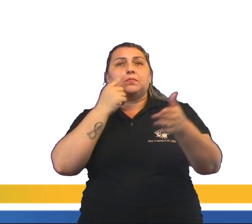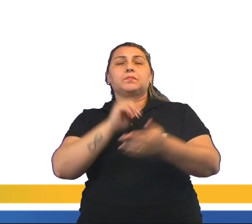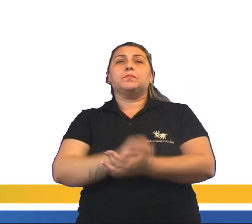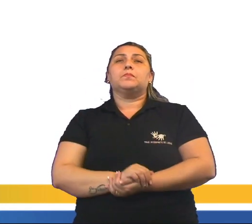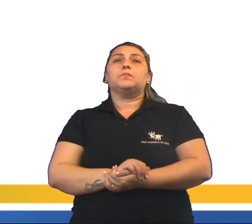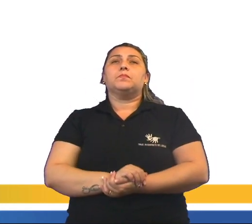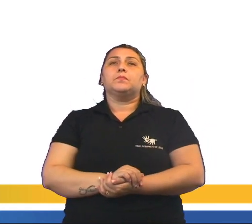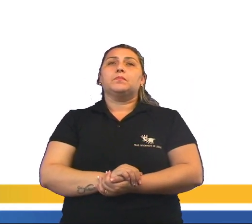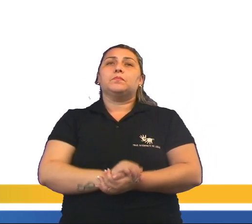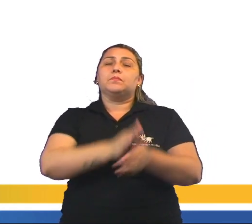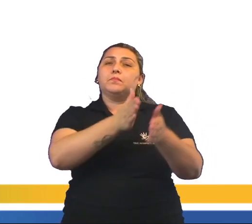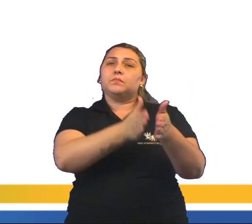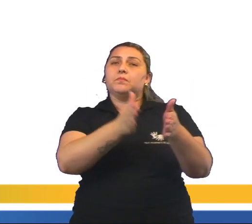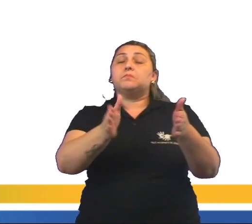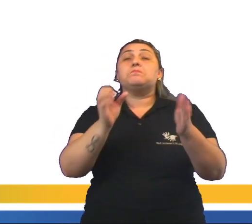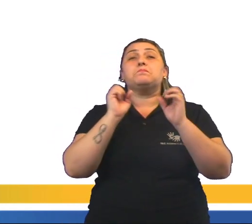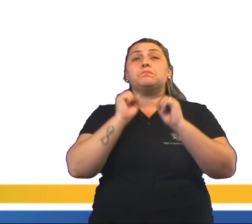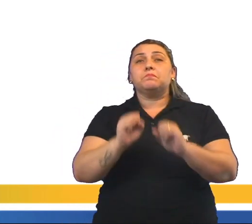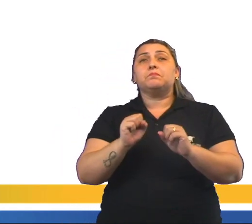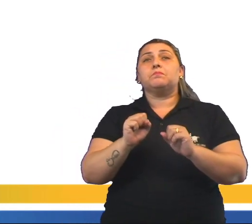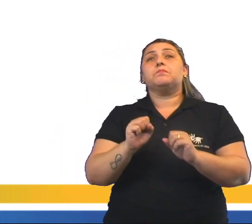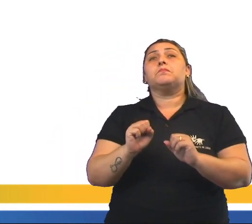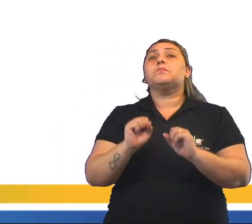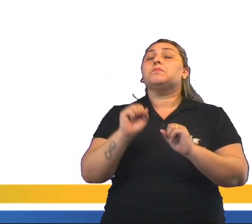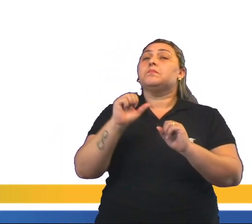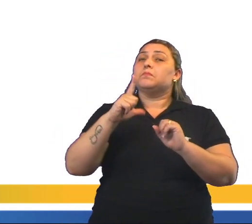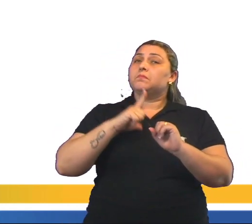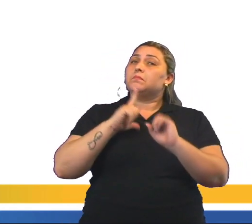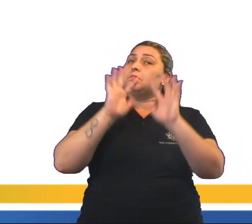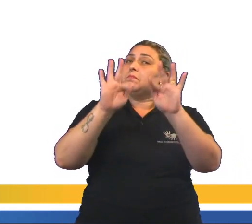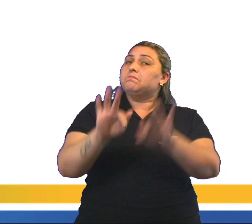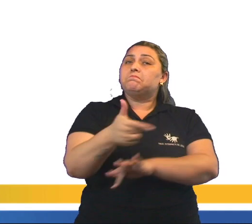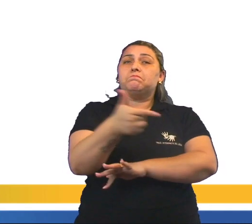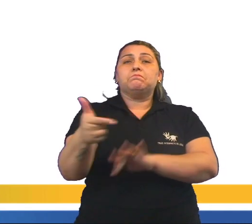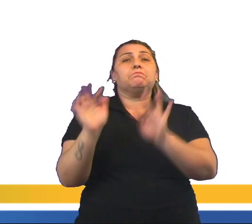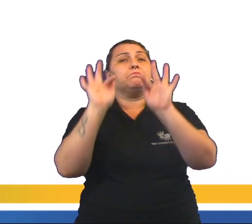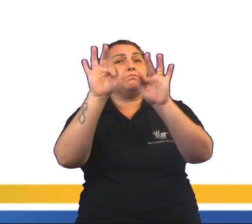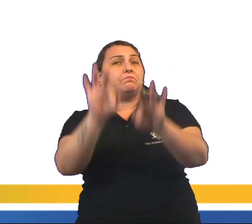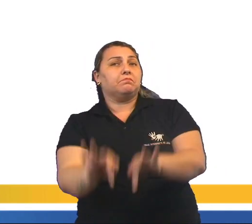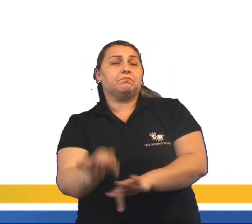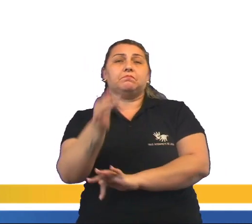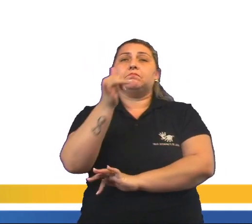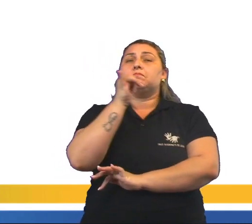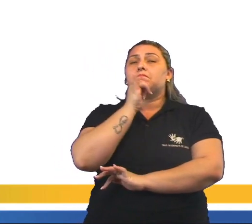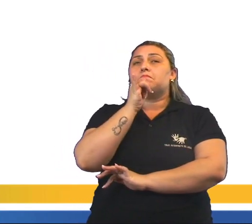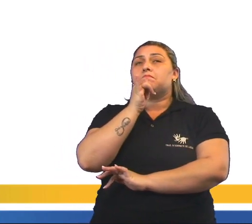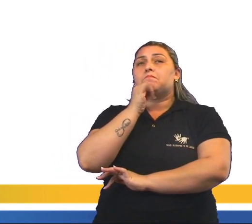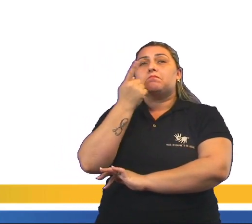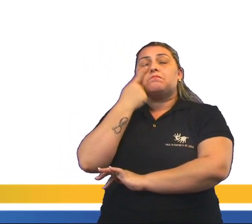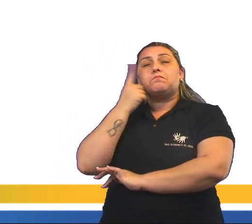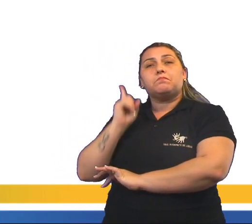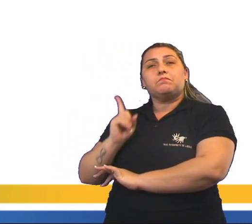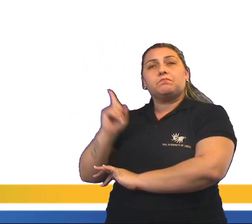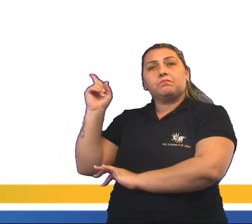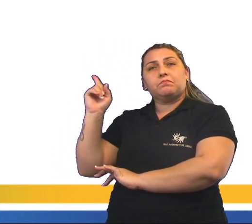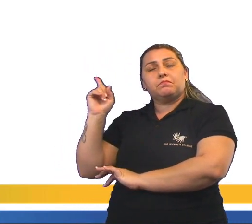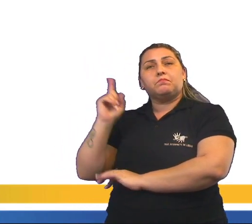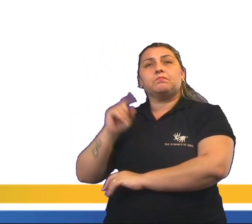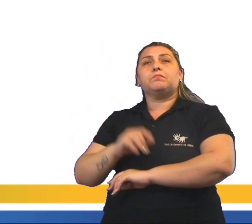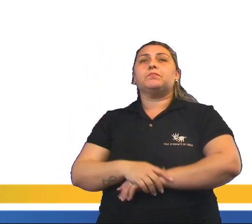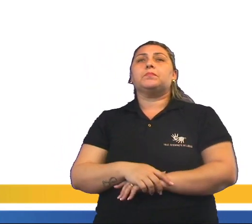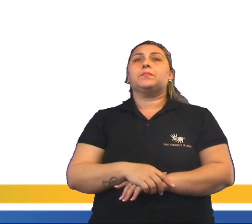vejamos uma sequência pode ser finita ou infinita Observe aí que eu botei ela